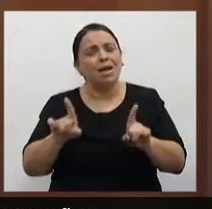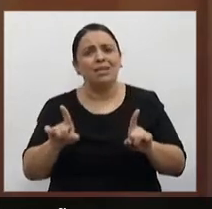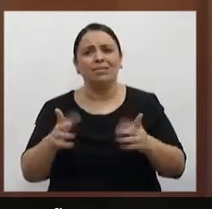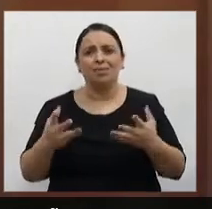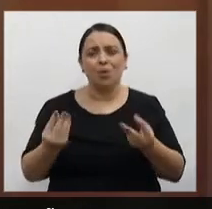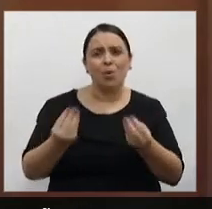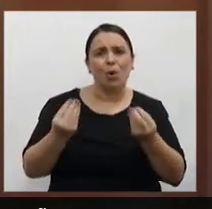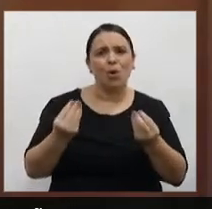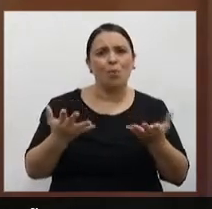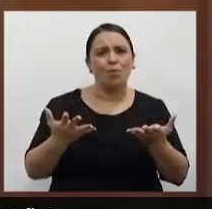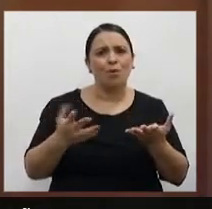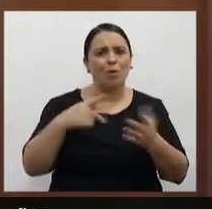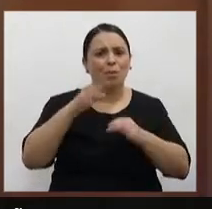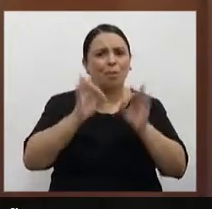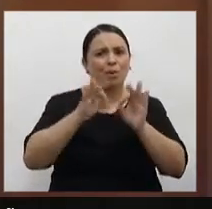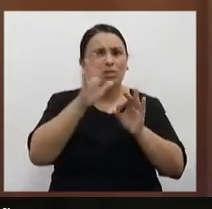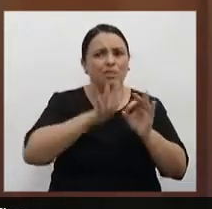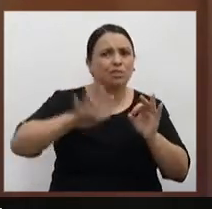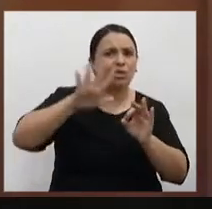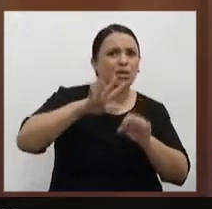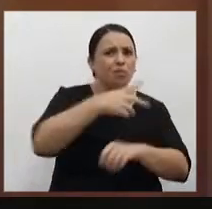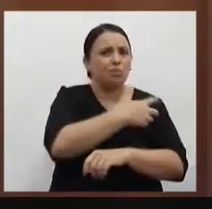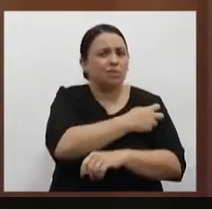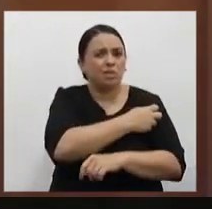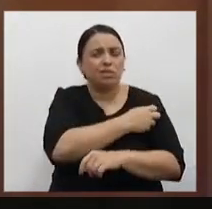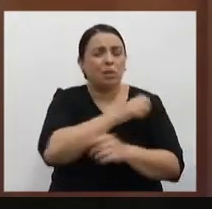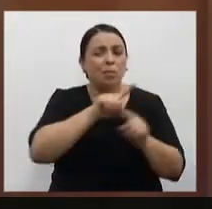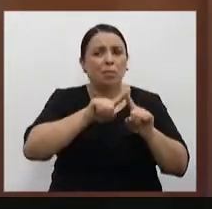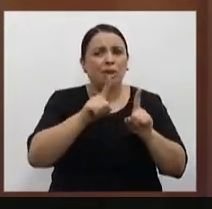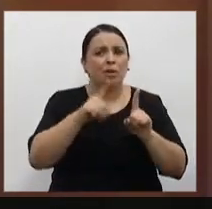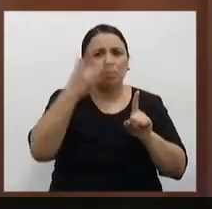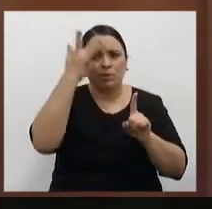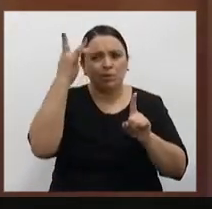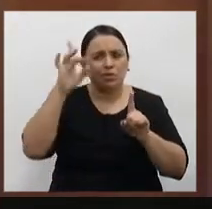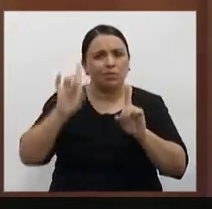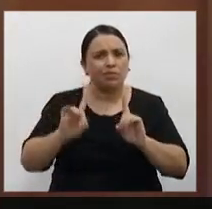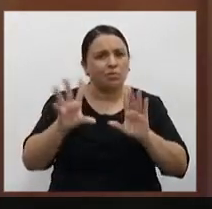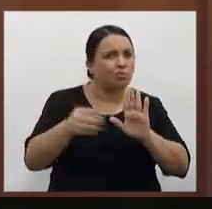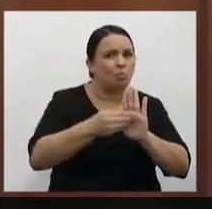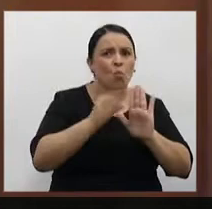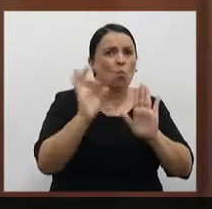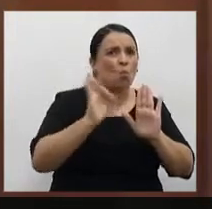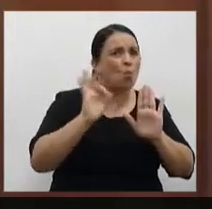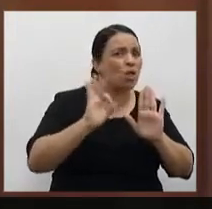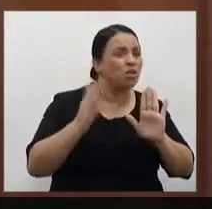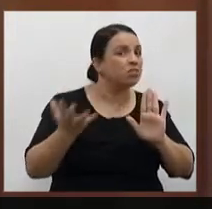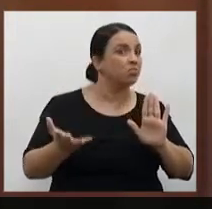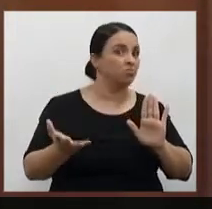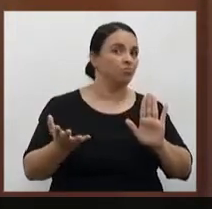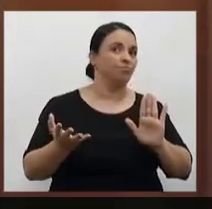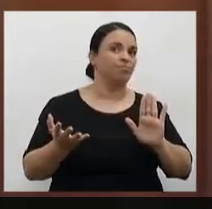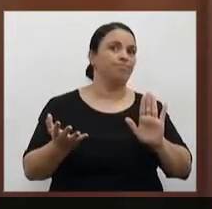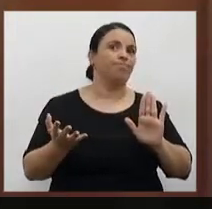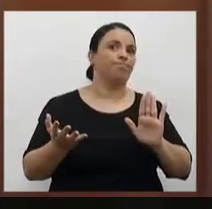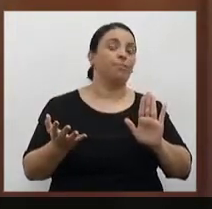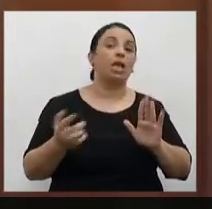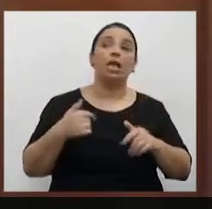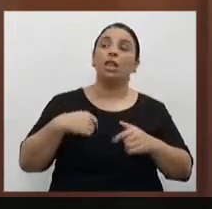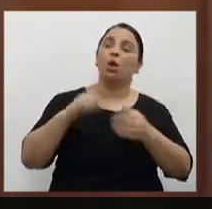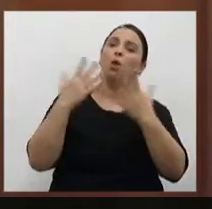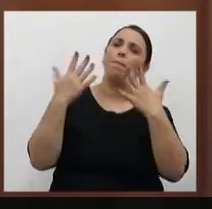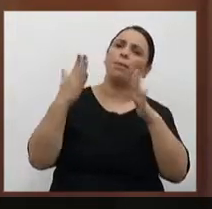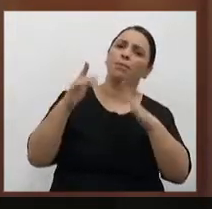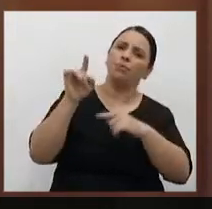eu penso que, neste momento, parabenizando o senhor, por essa, principalmente por essa audiência